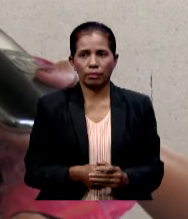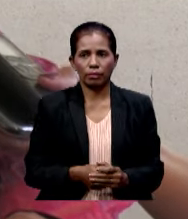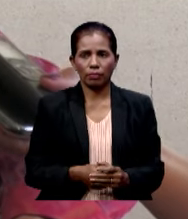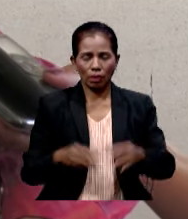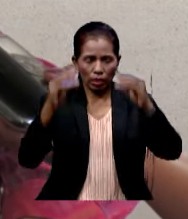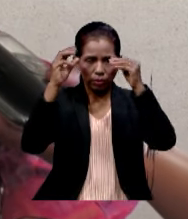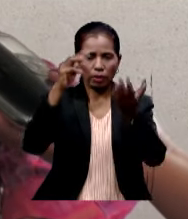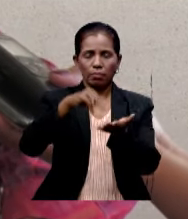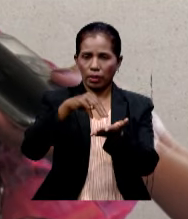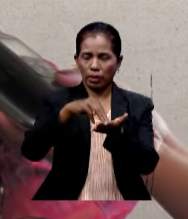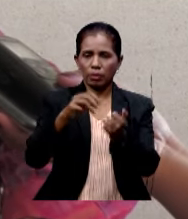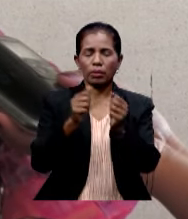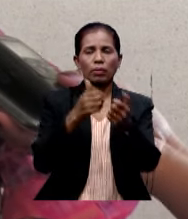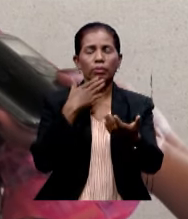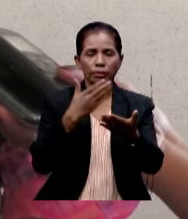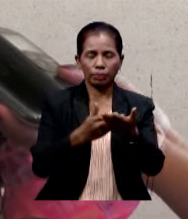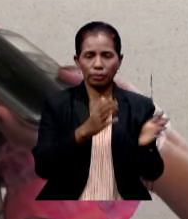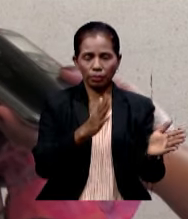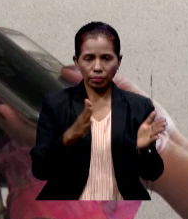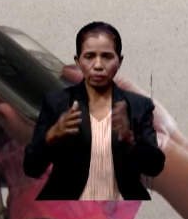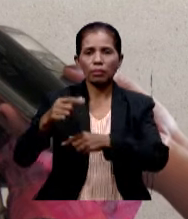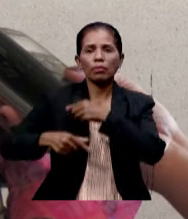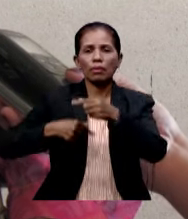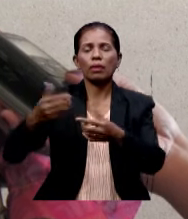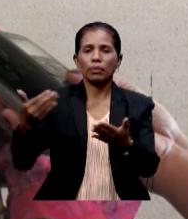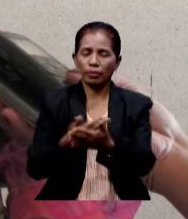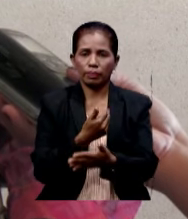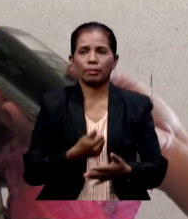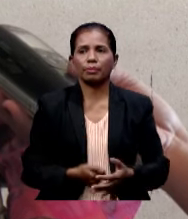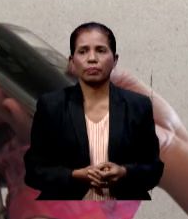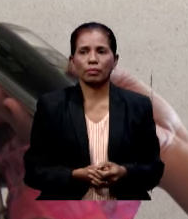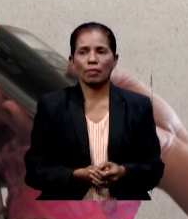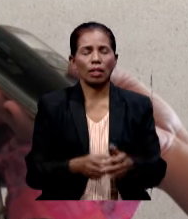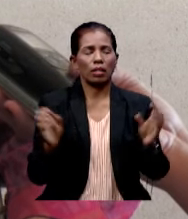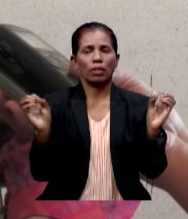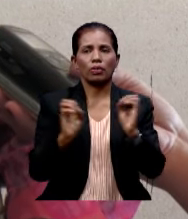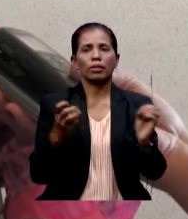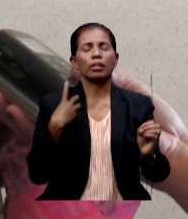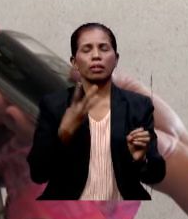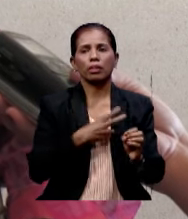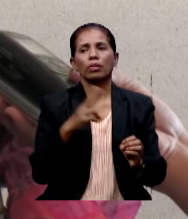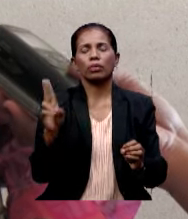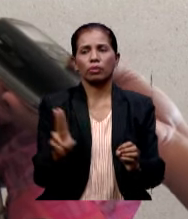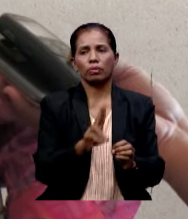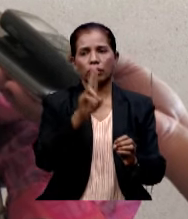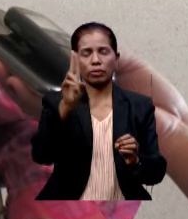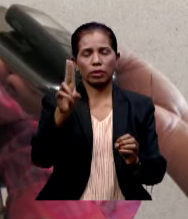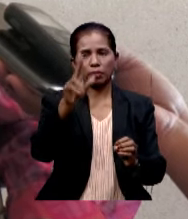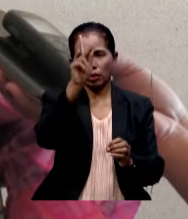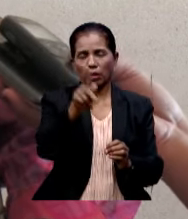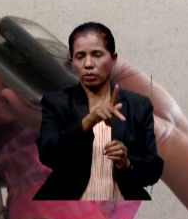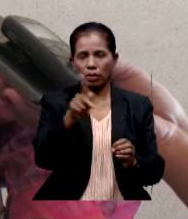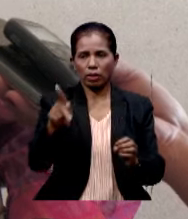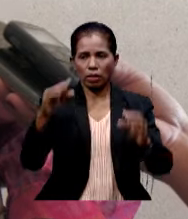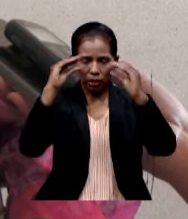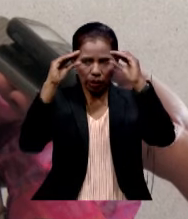Madeiras na Bedia, quando prepara a geração de fome. A loja na saída da Universidade Católica, mas a